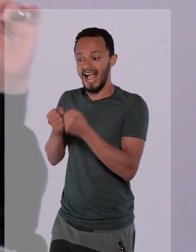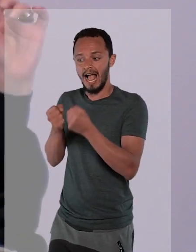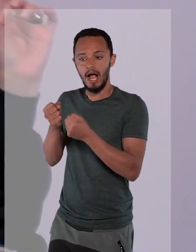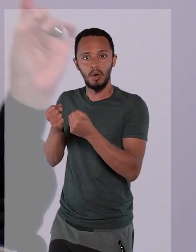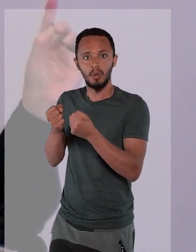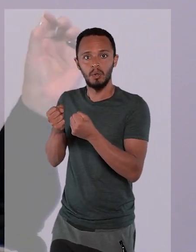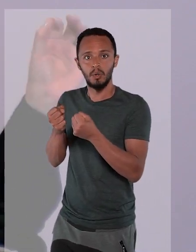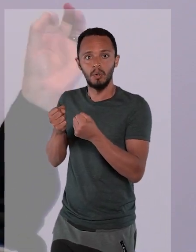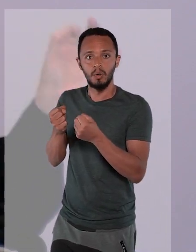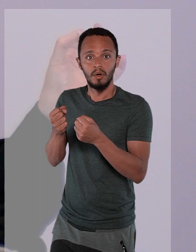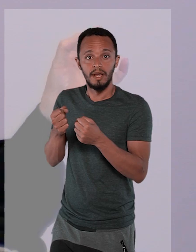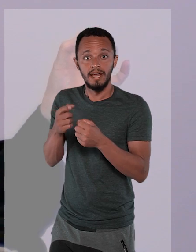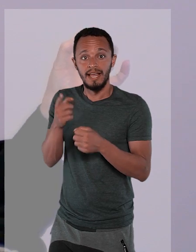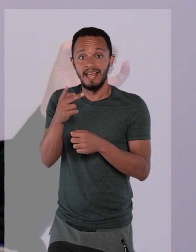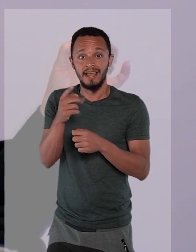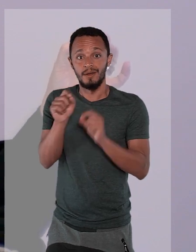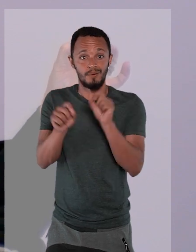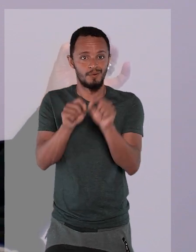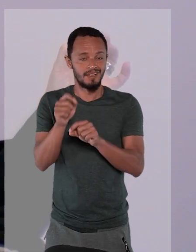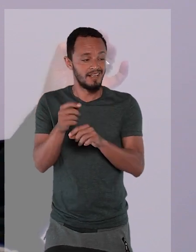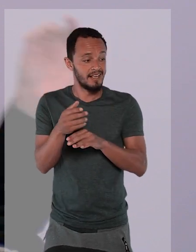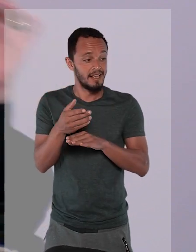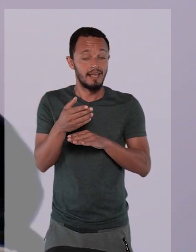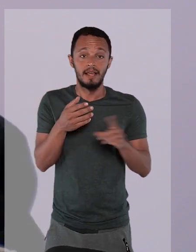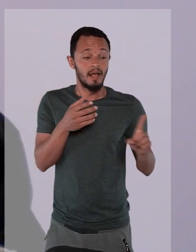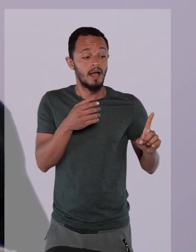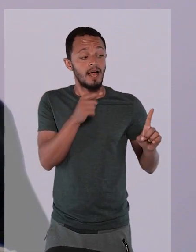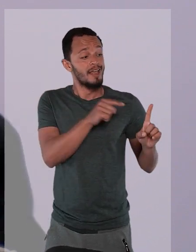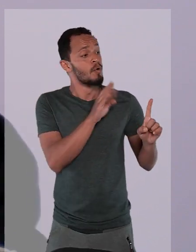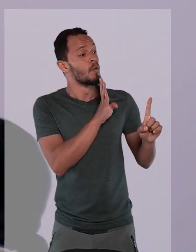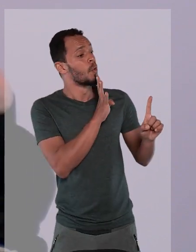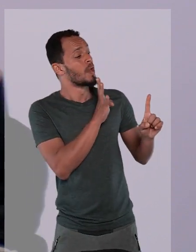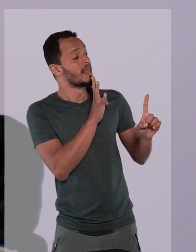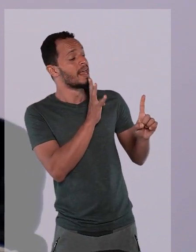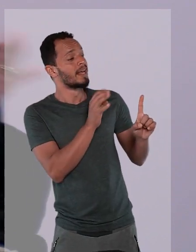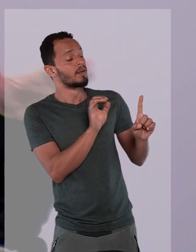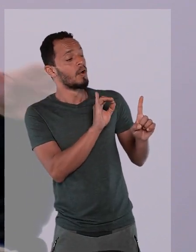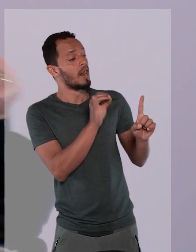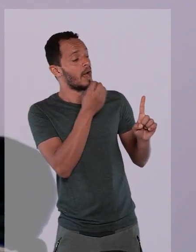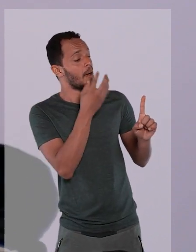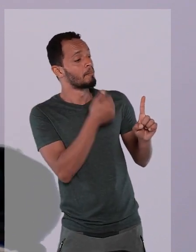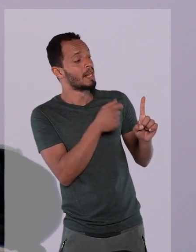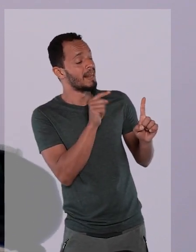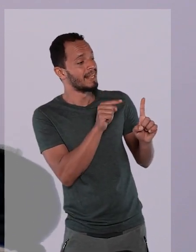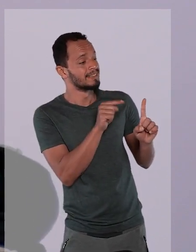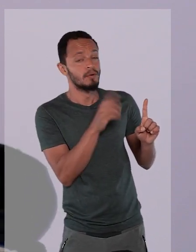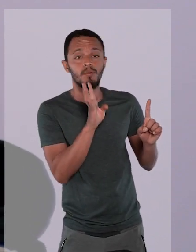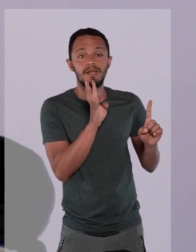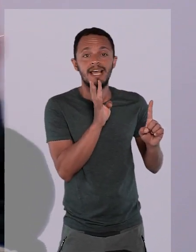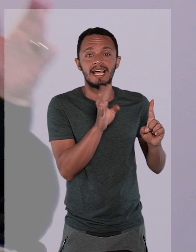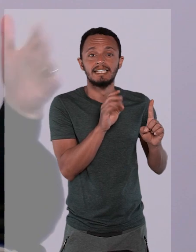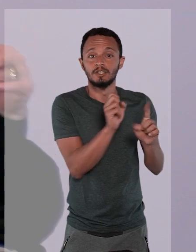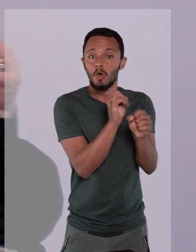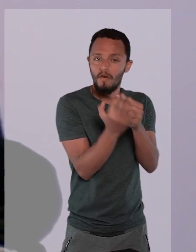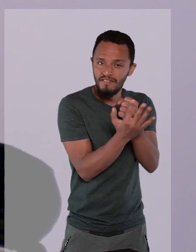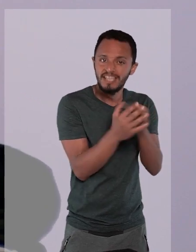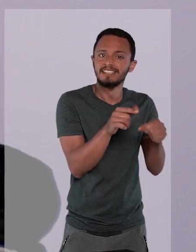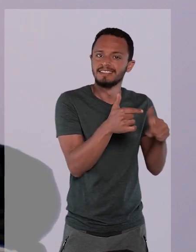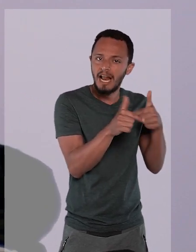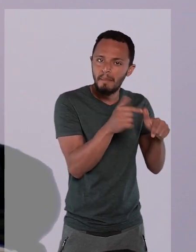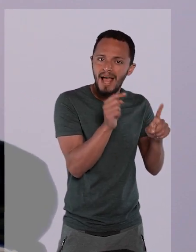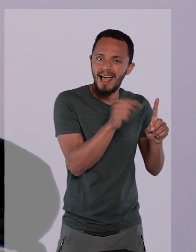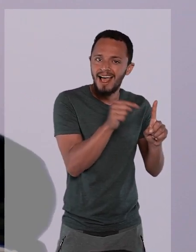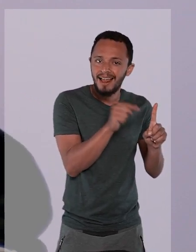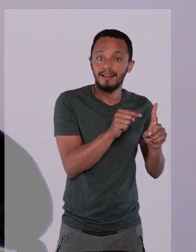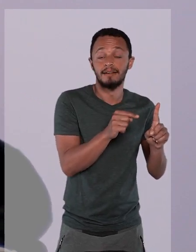recebi uma demonstração de hostilidade. Eu sei que elas existem, mas elas não são mostradas para mim, né? Tem muita gente que não